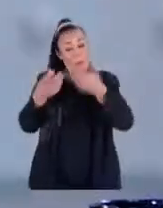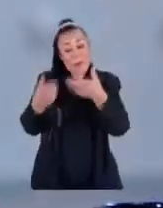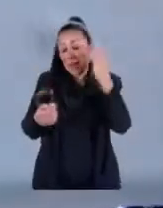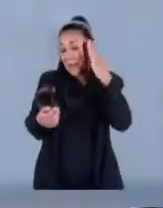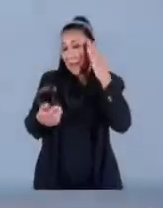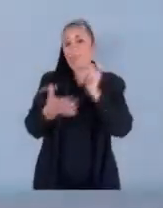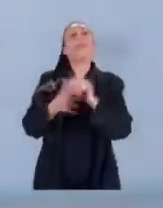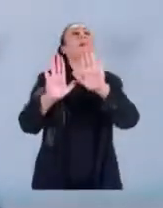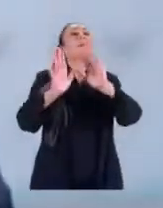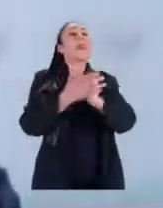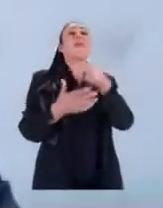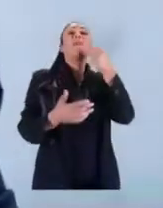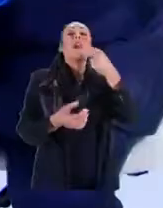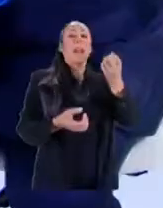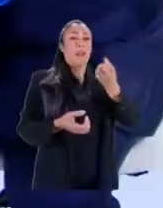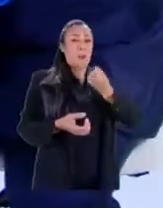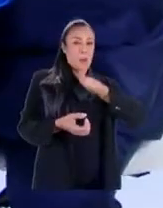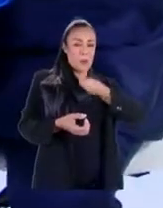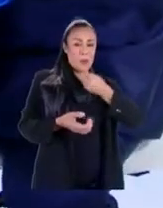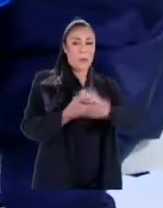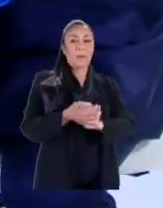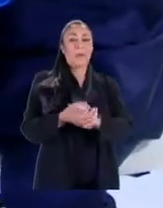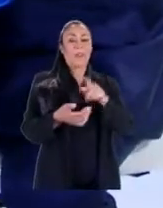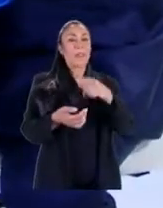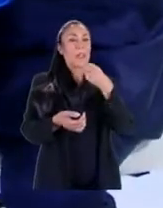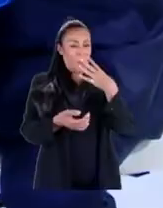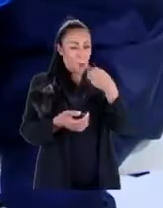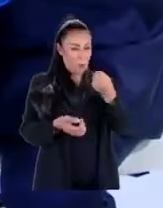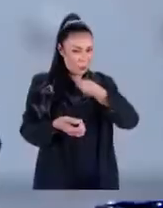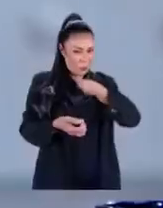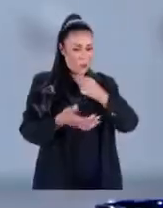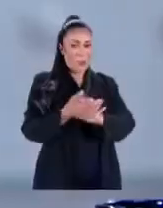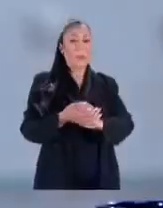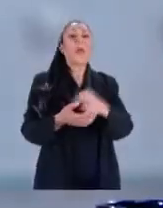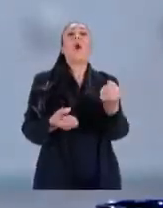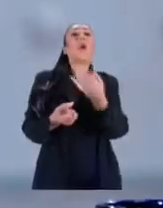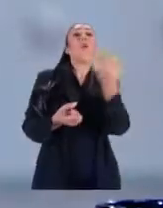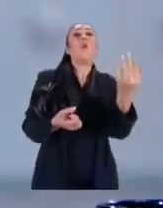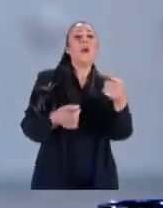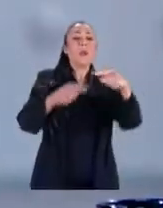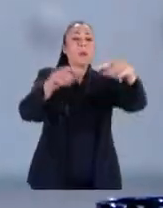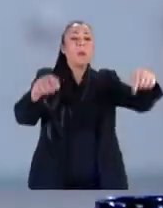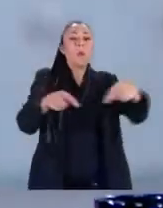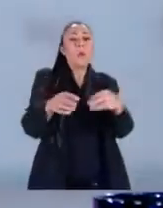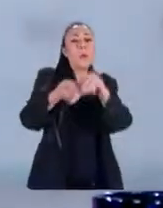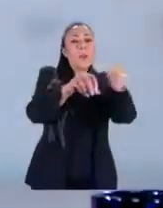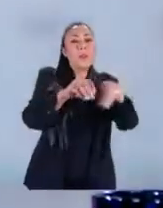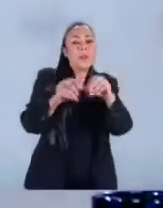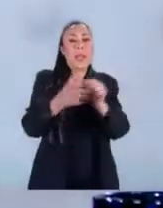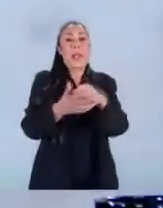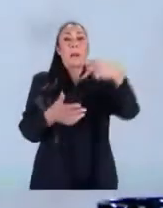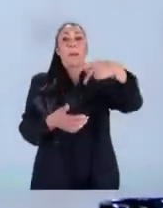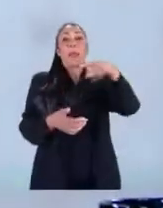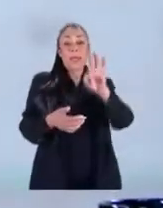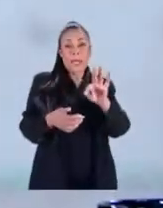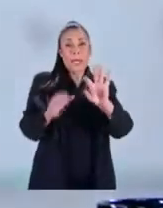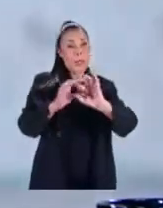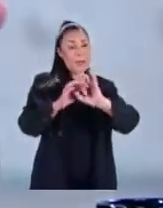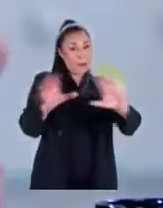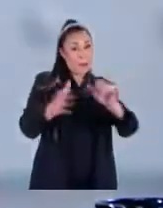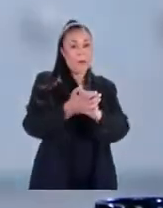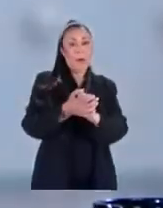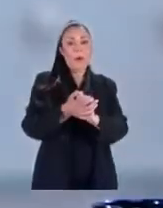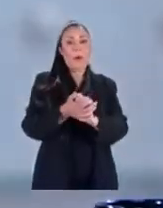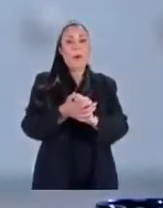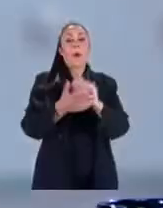Você que é um cara estudioso, eu vou te dar um número. Eu não estudei. Você está de, quanto de terra o PT colocou e disponibilizou